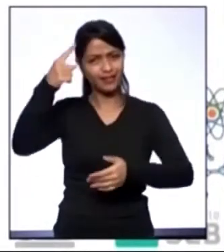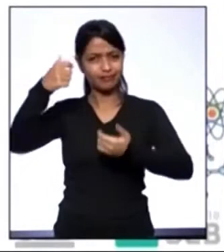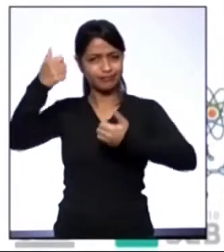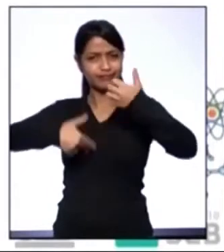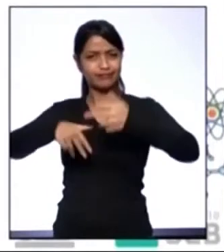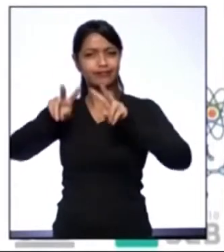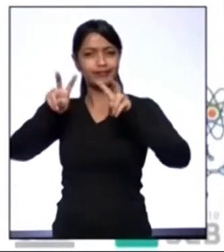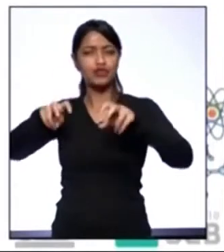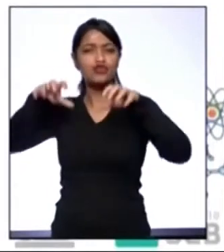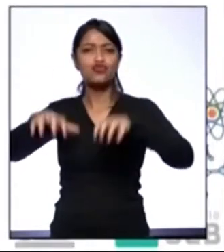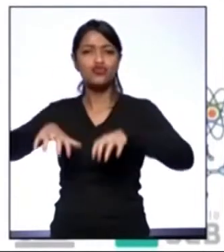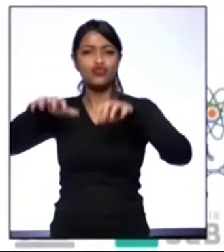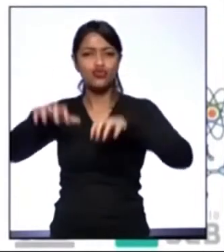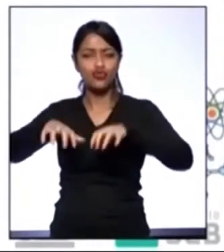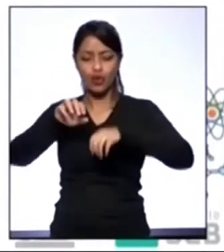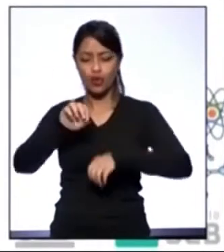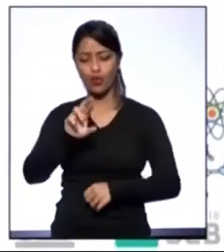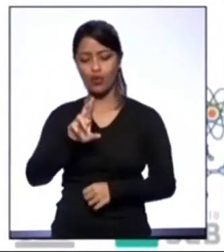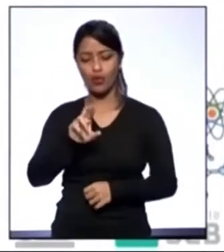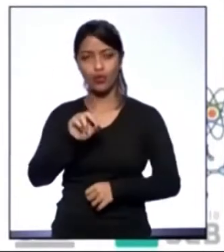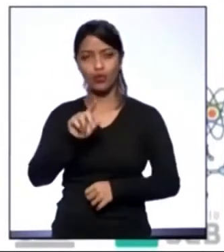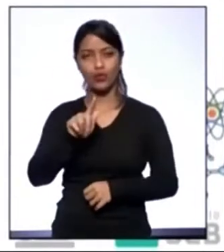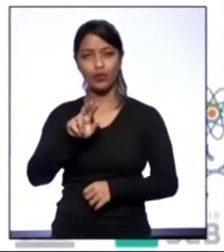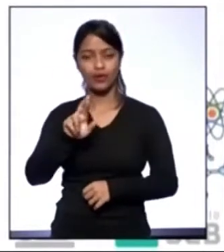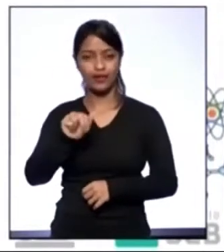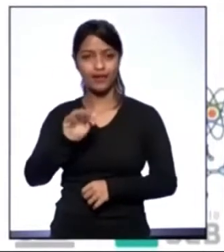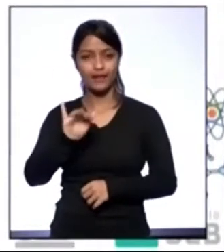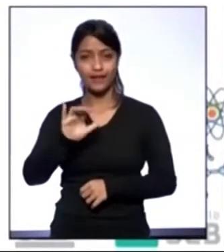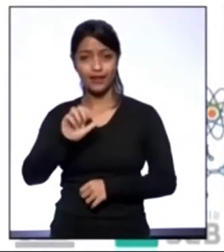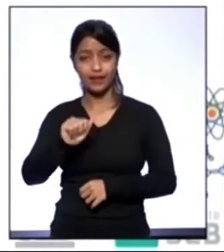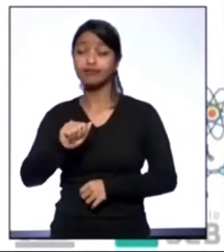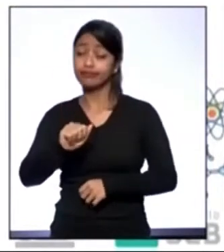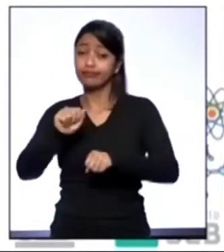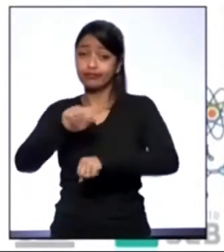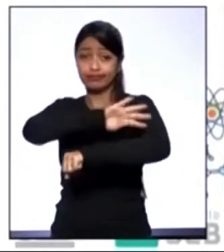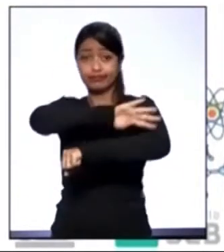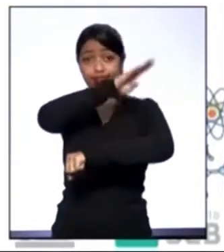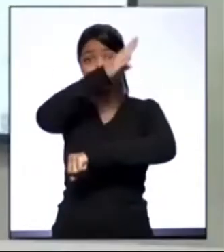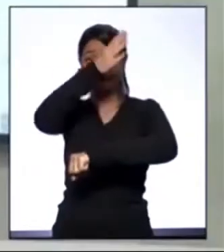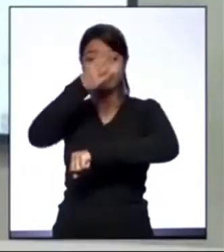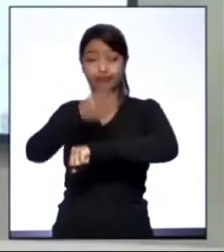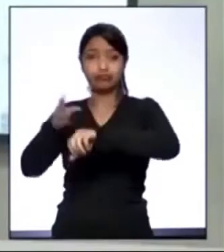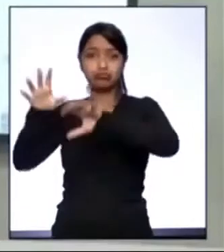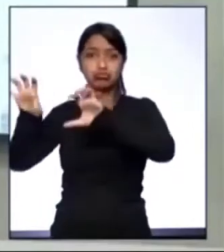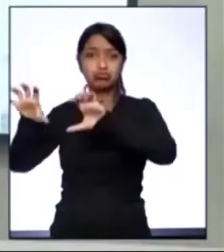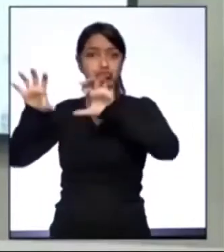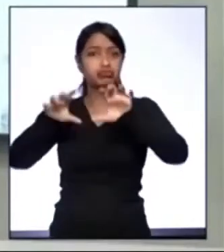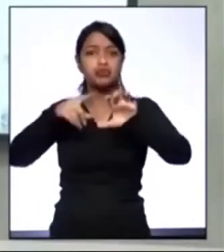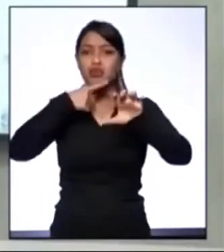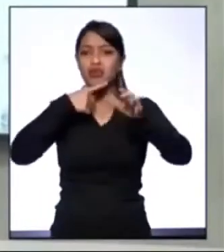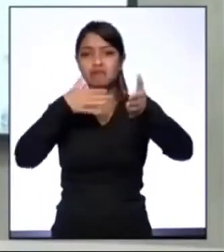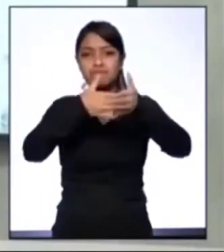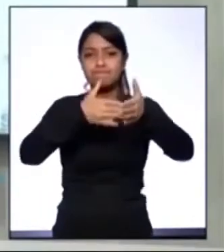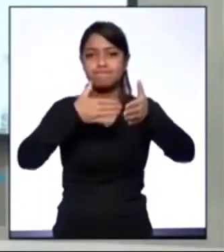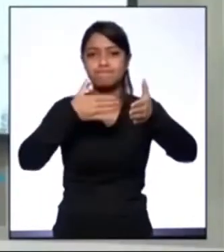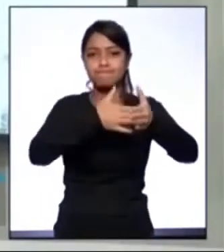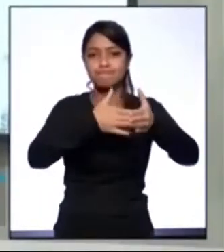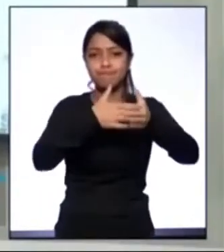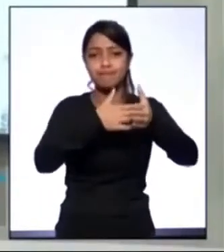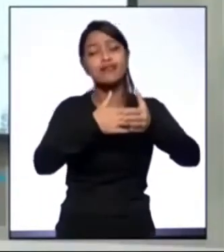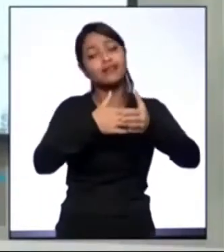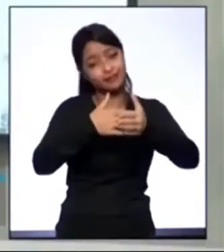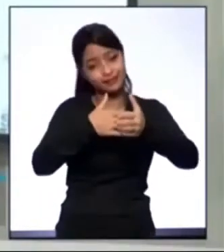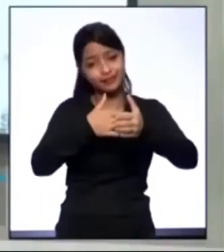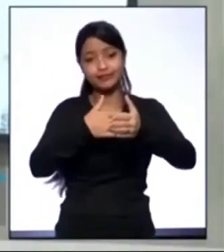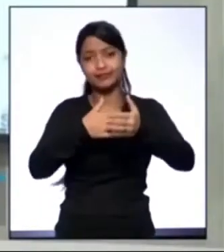relevo pode criar uma barreira e pode impedir que as massas de ar atuem nessas regiões. Então, claro,